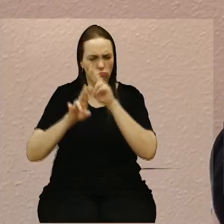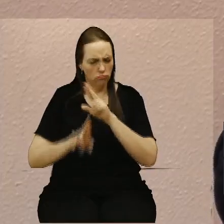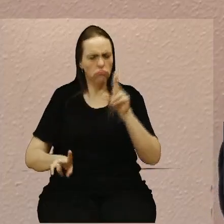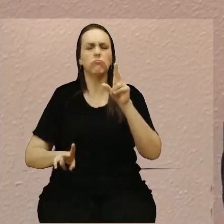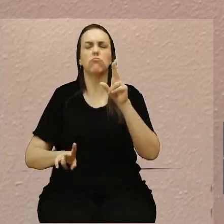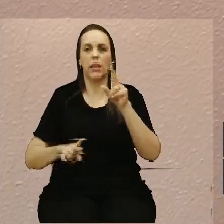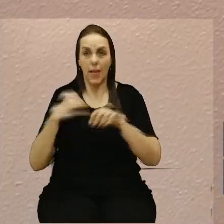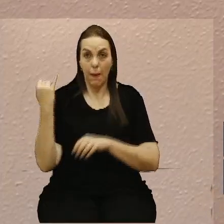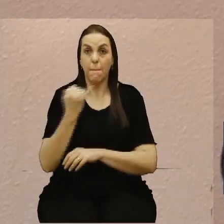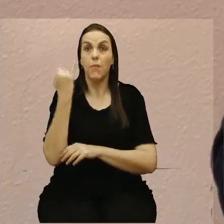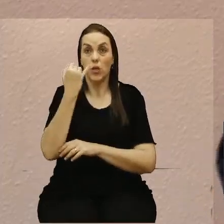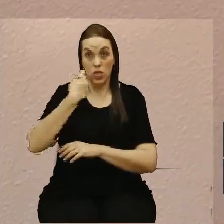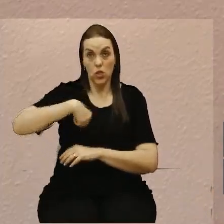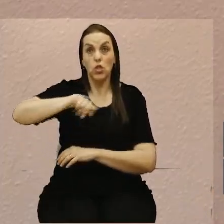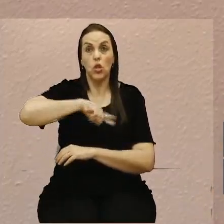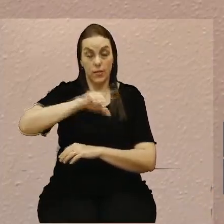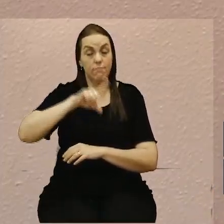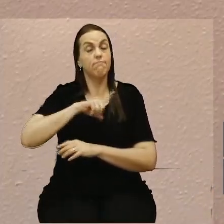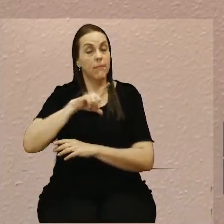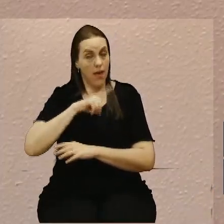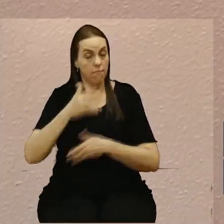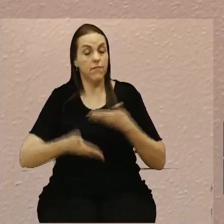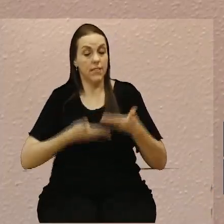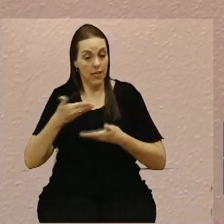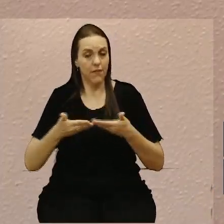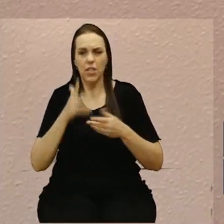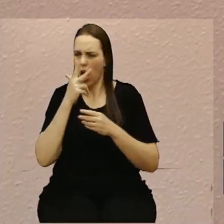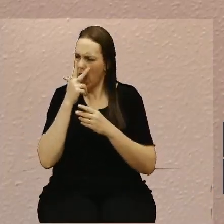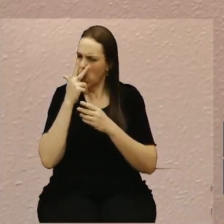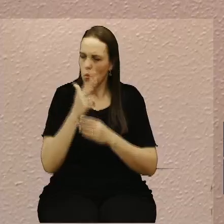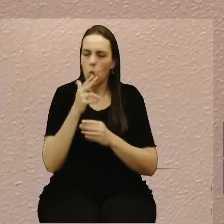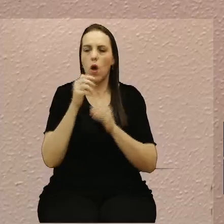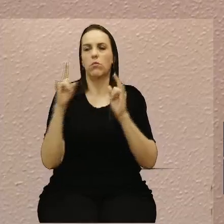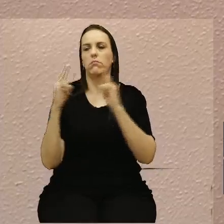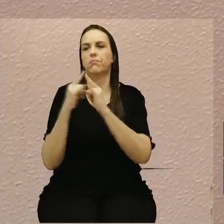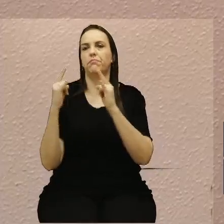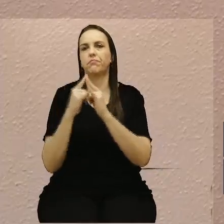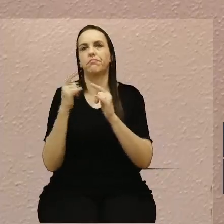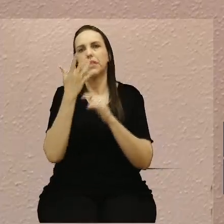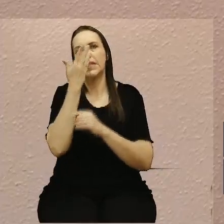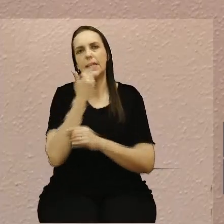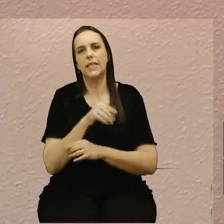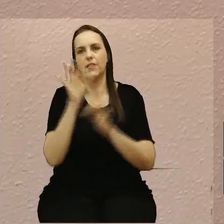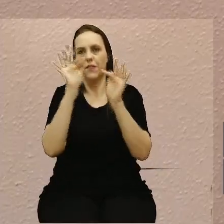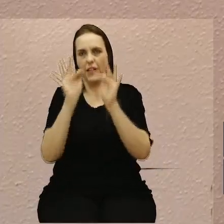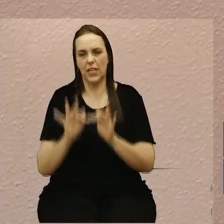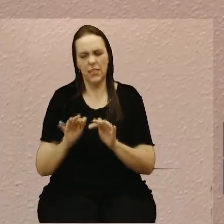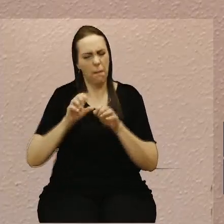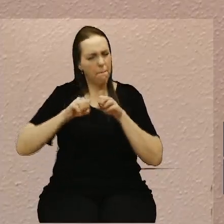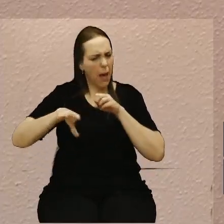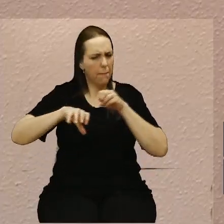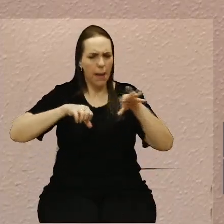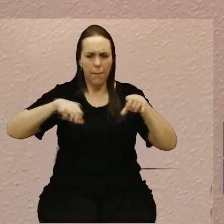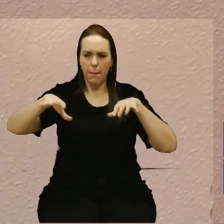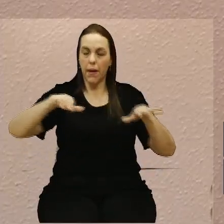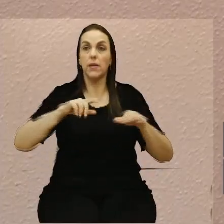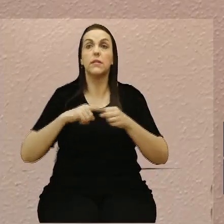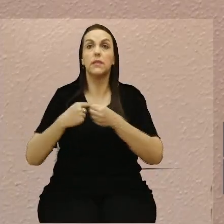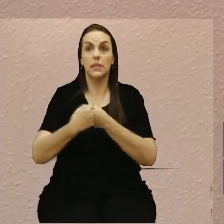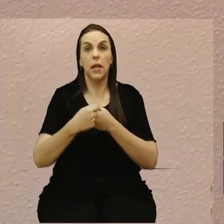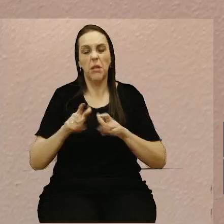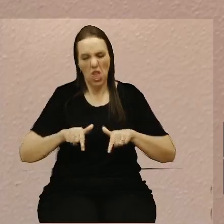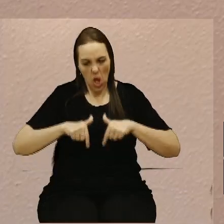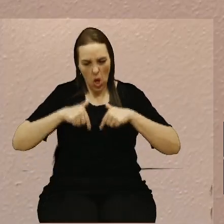Então, é importante que nós tenhamos serviços como a Associação Criança Feliz, espalhados por toda a nossa cidade, e é por isso que a gente